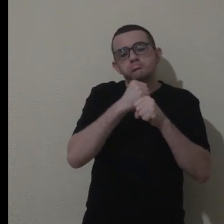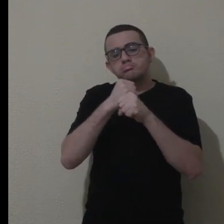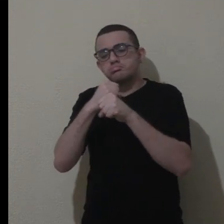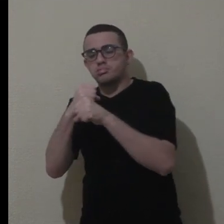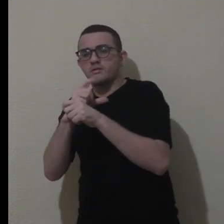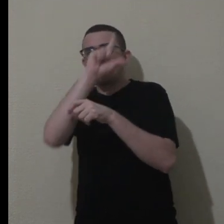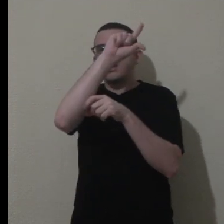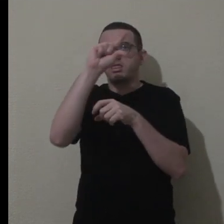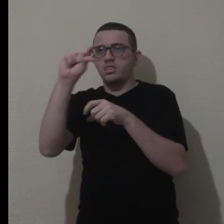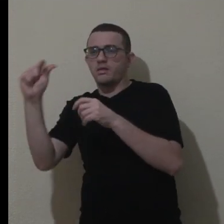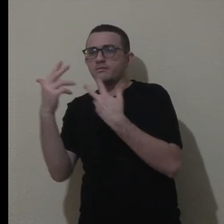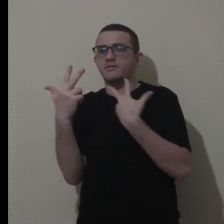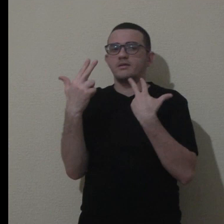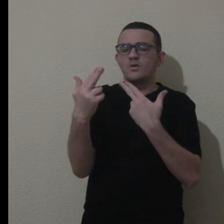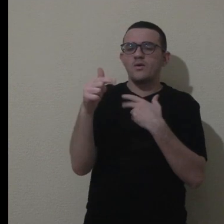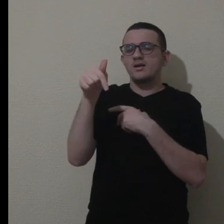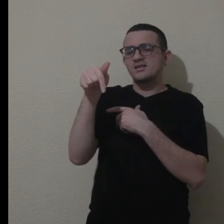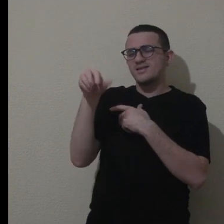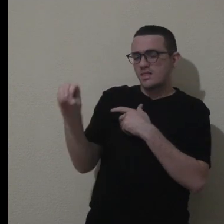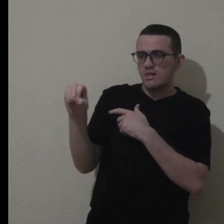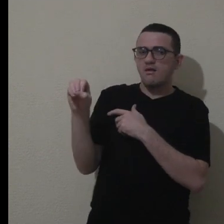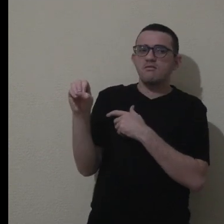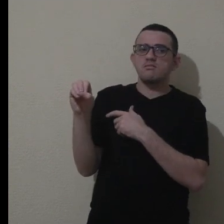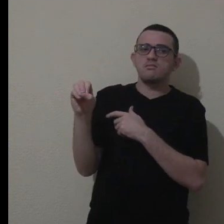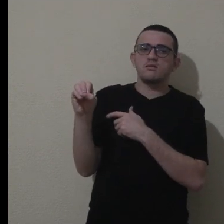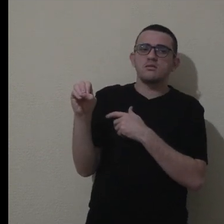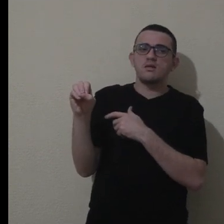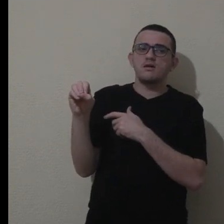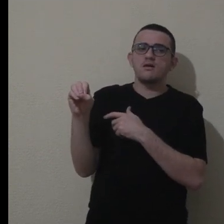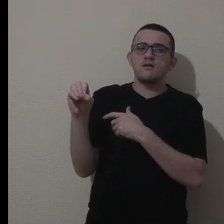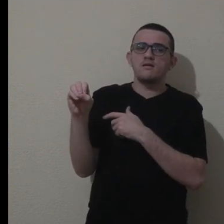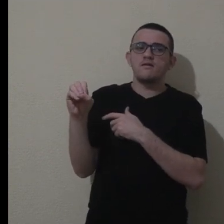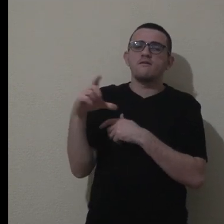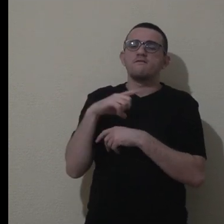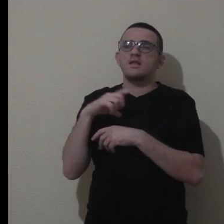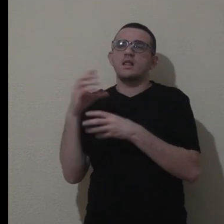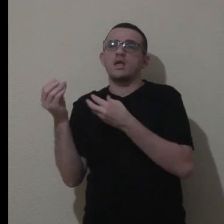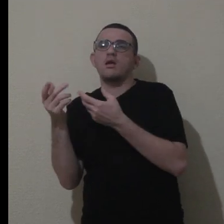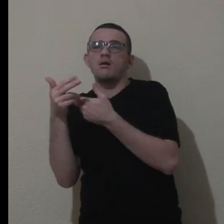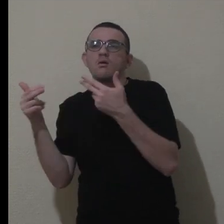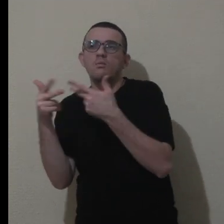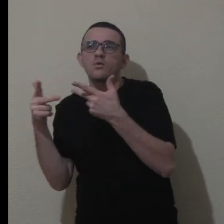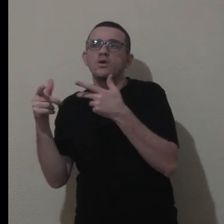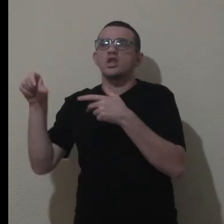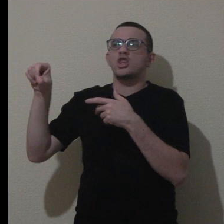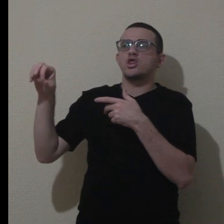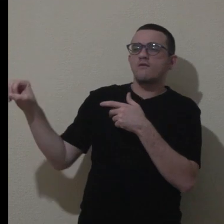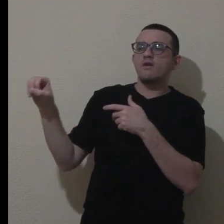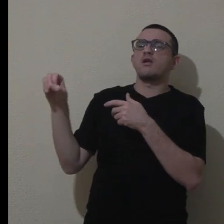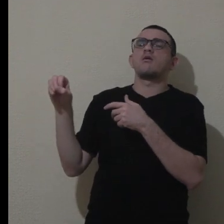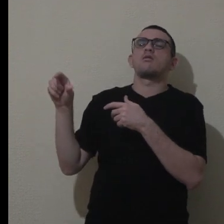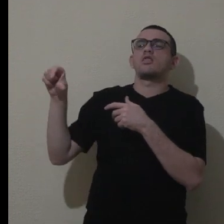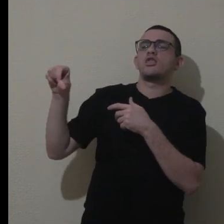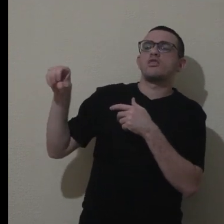mesma velocidade, e quando chegar no nível de 70, né, eles vão ter sintoma. Obviamente, aquele que é 90 vai